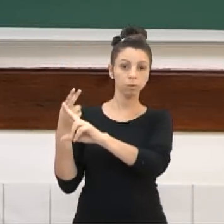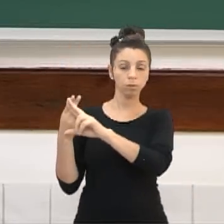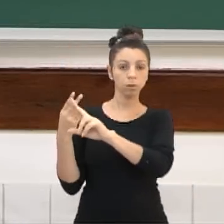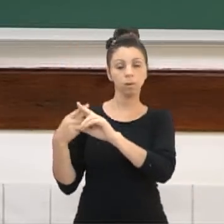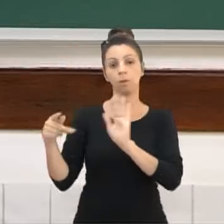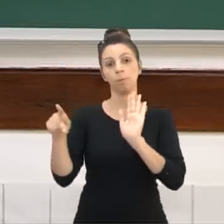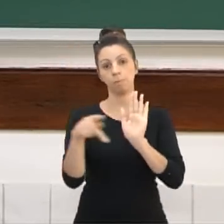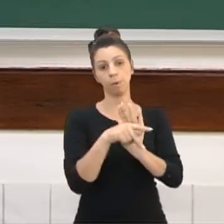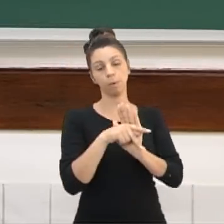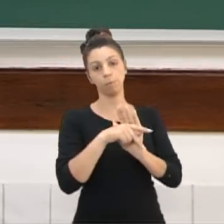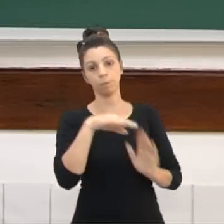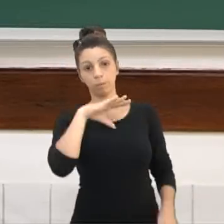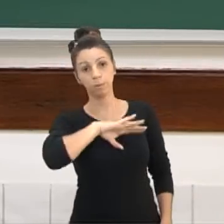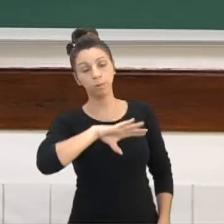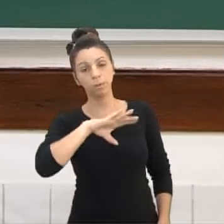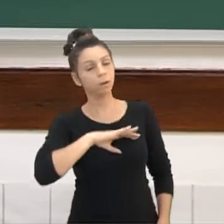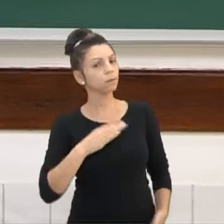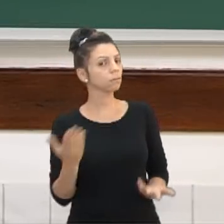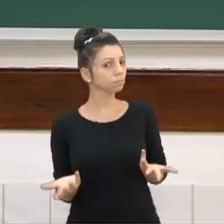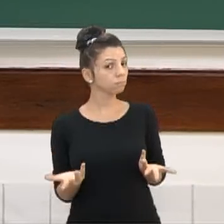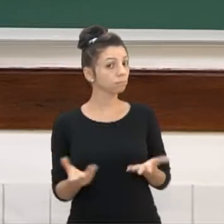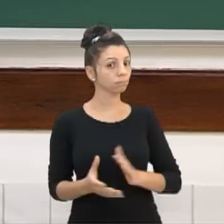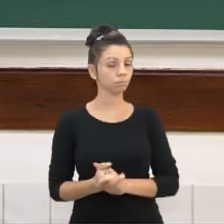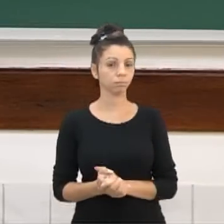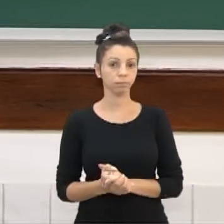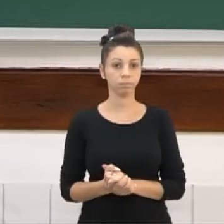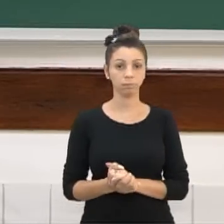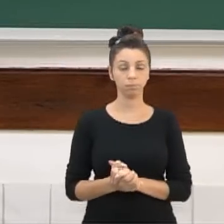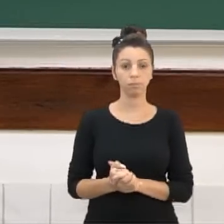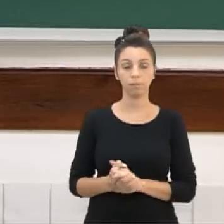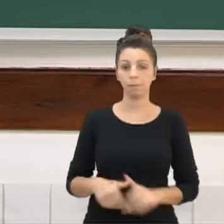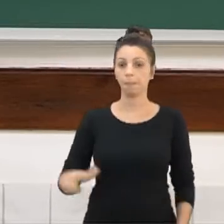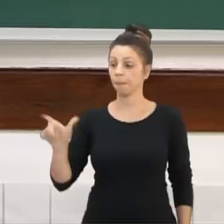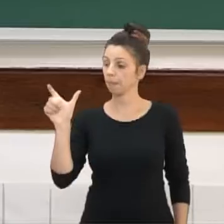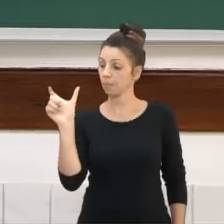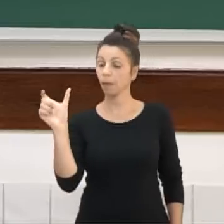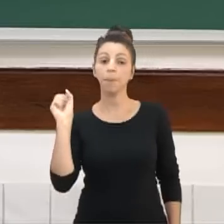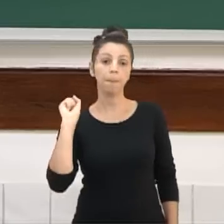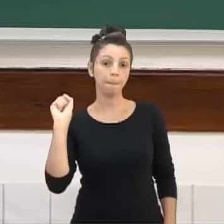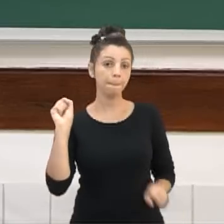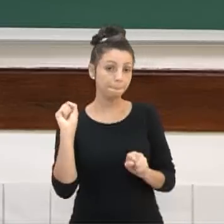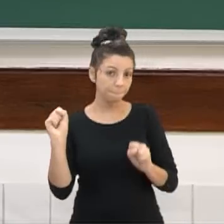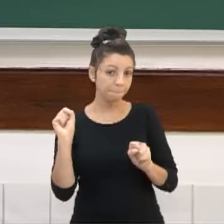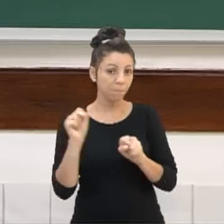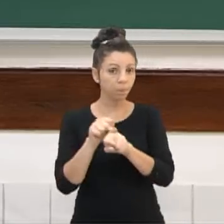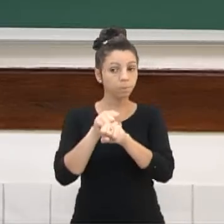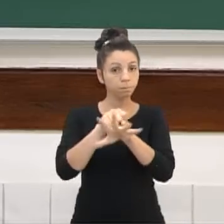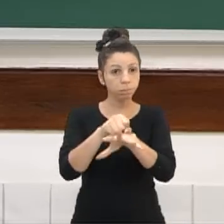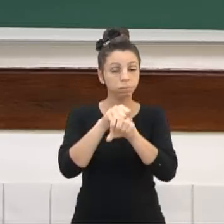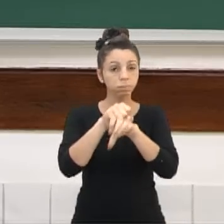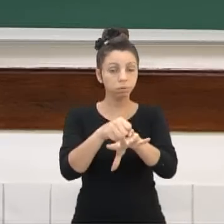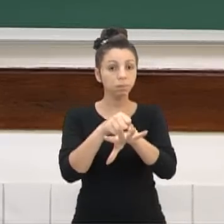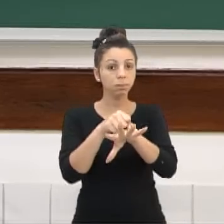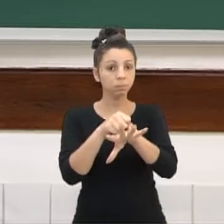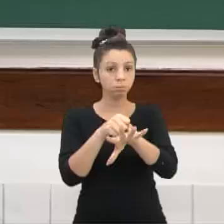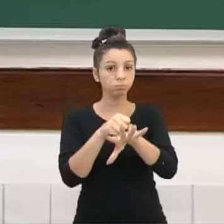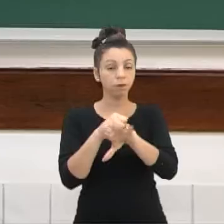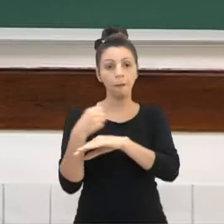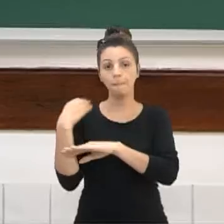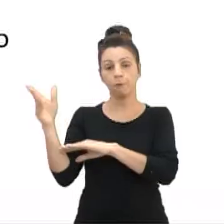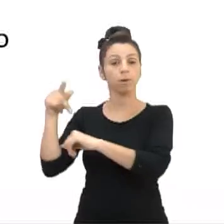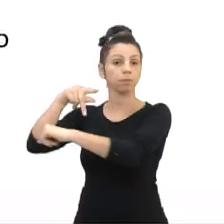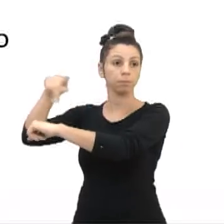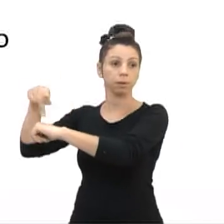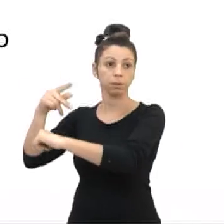língua portuguesa, assim, digamos assim, né? Então, será que a palavra podcast pode ser considerada um estrangeirismo?